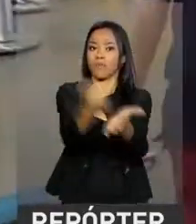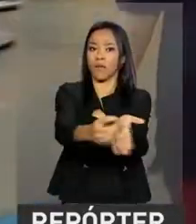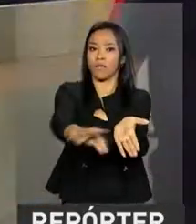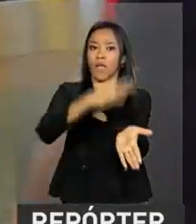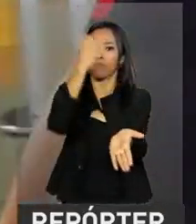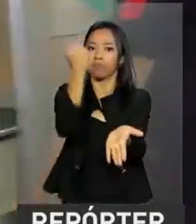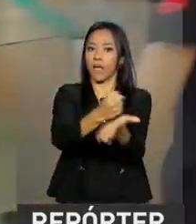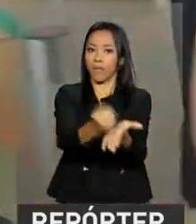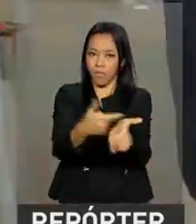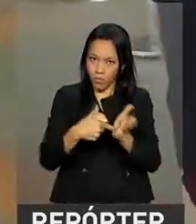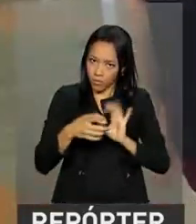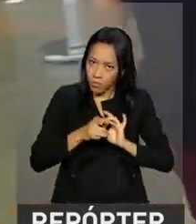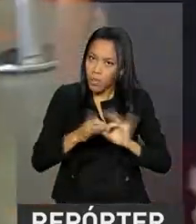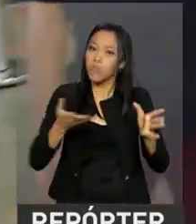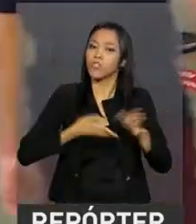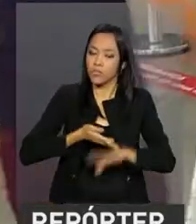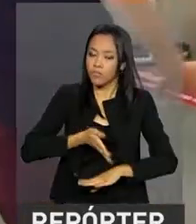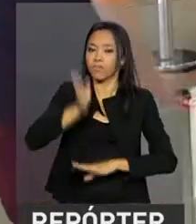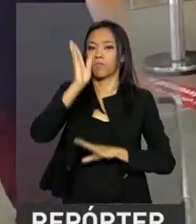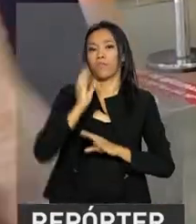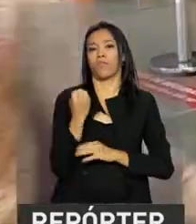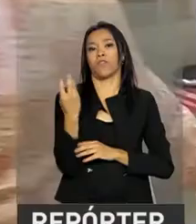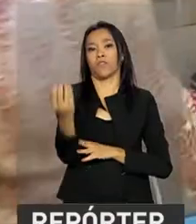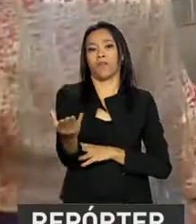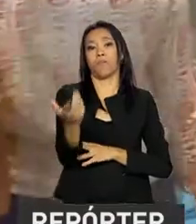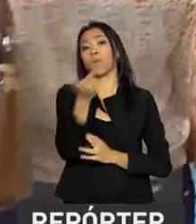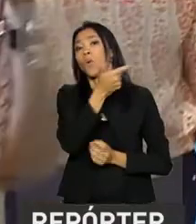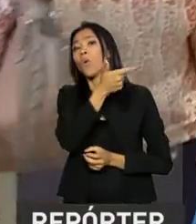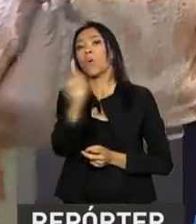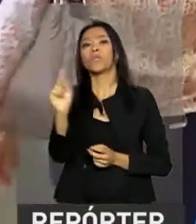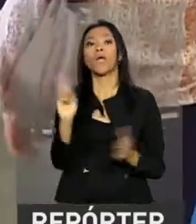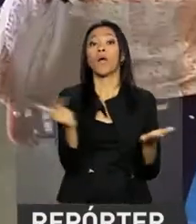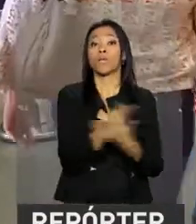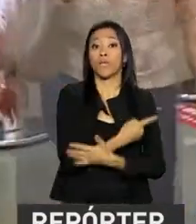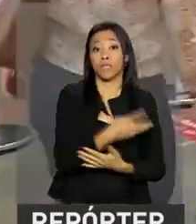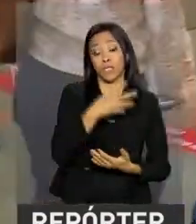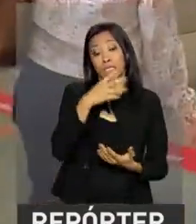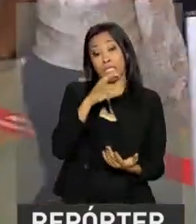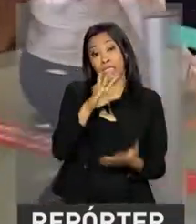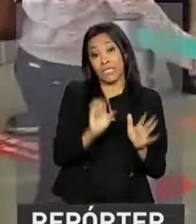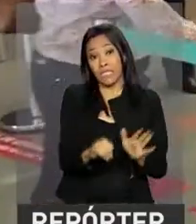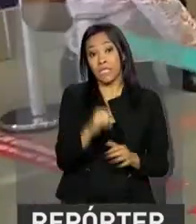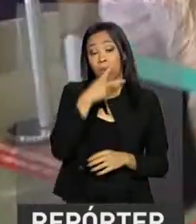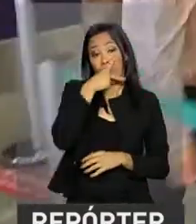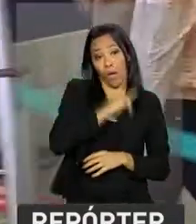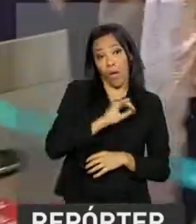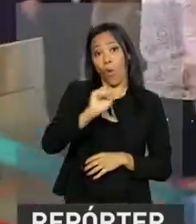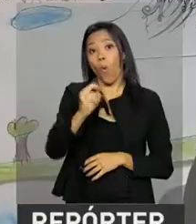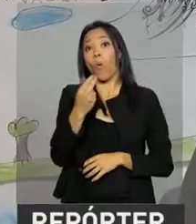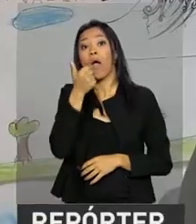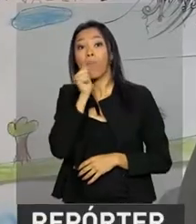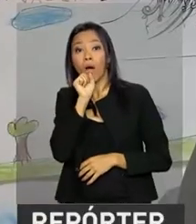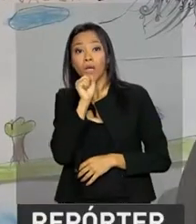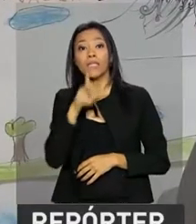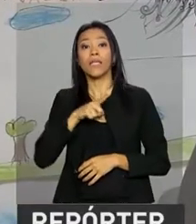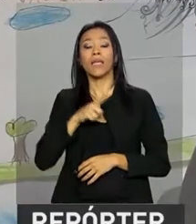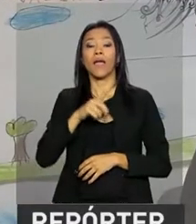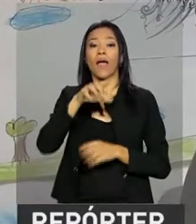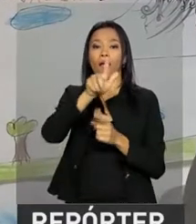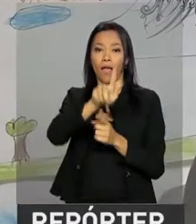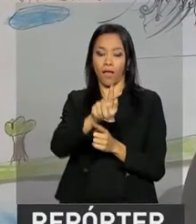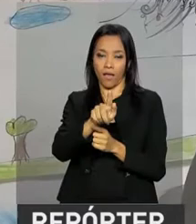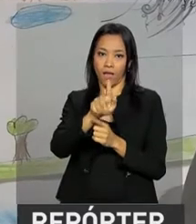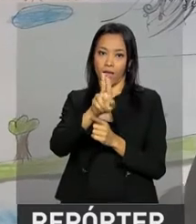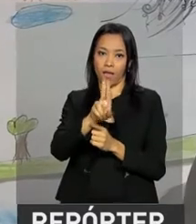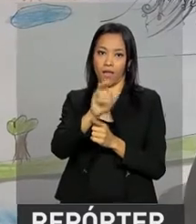disso, já está autorizada a viagem. Outro caso é um dos pais que detém a guarda daquela criança ou adolescente. Será necessário que